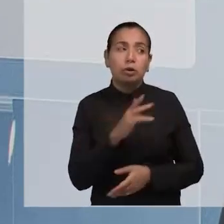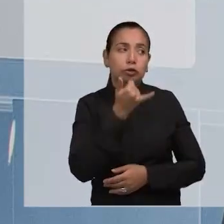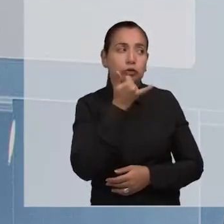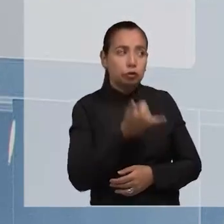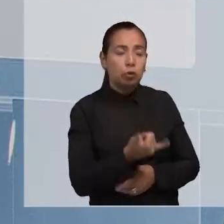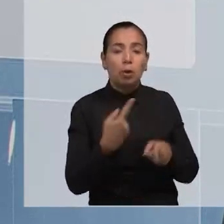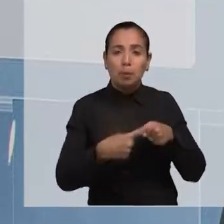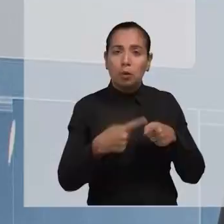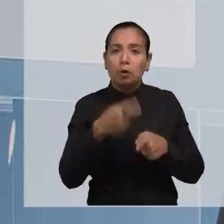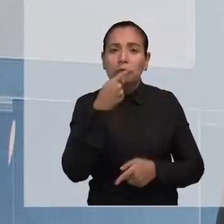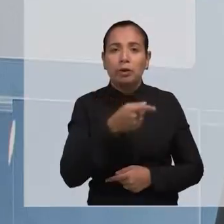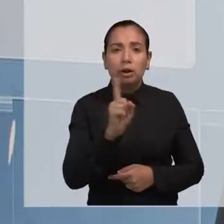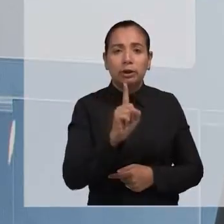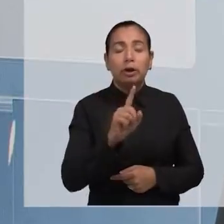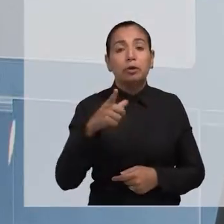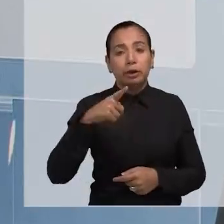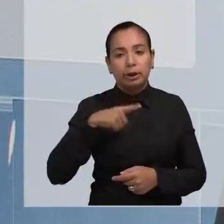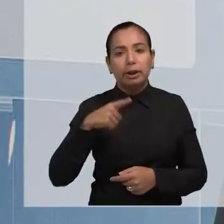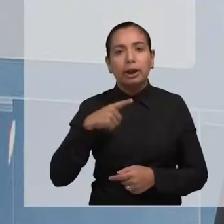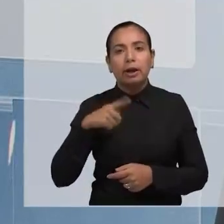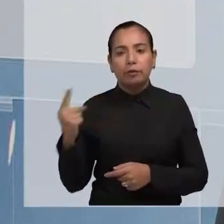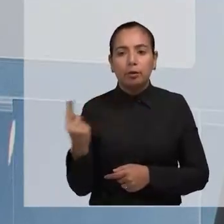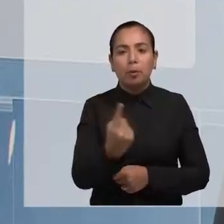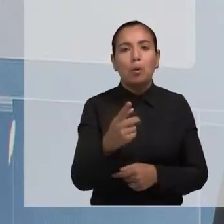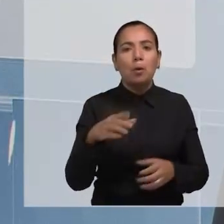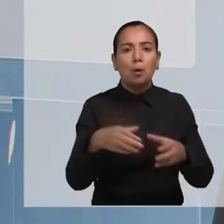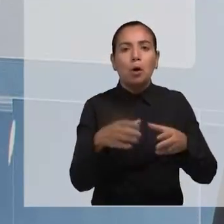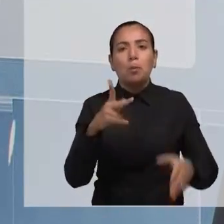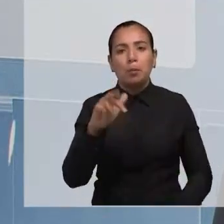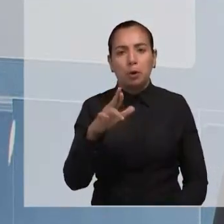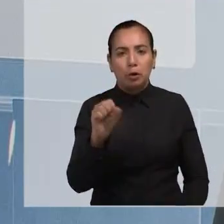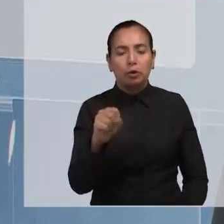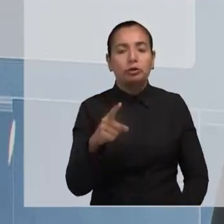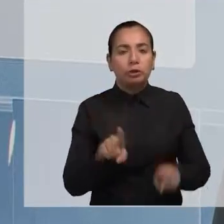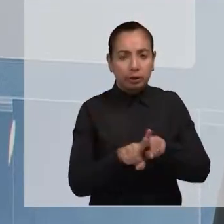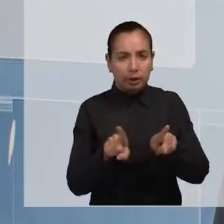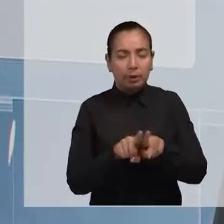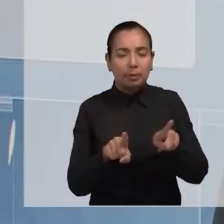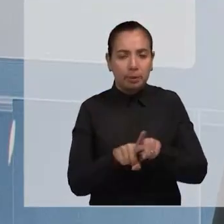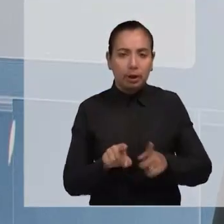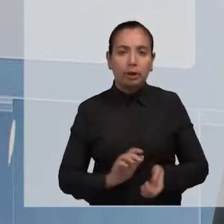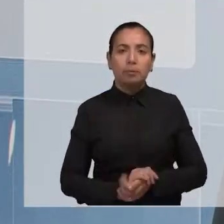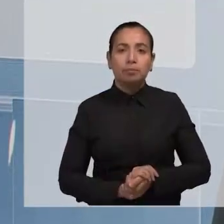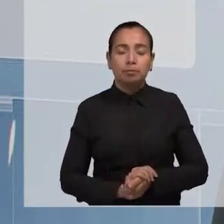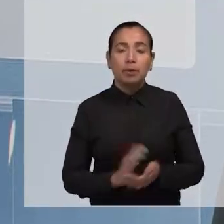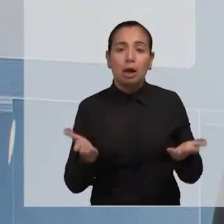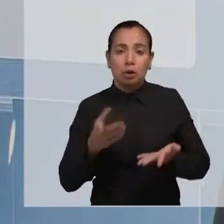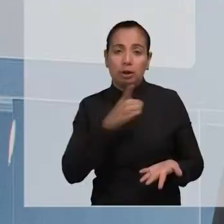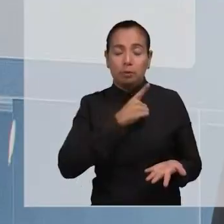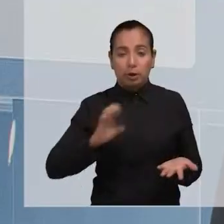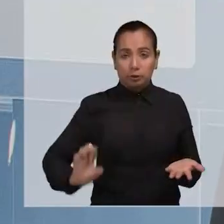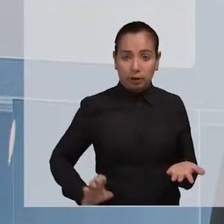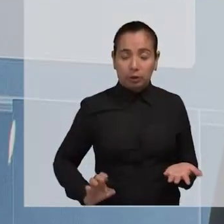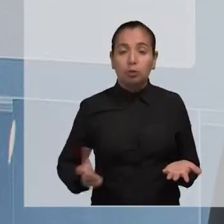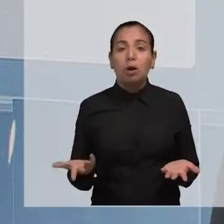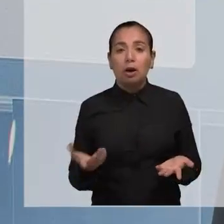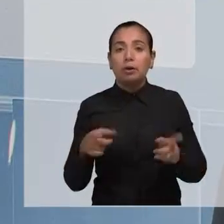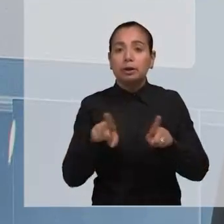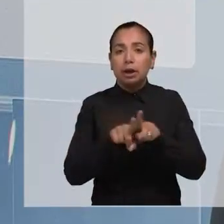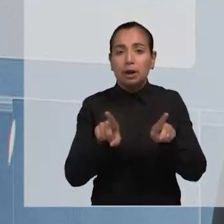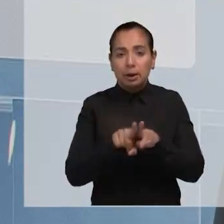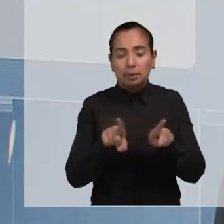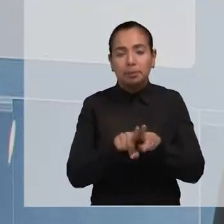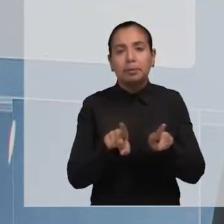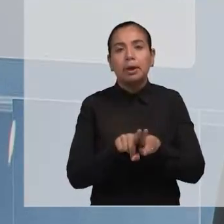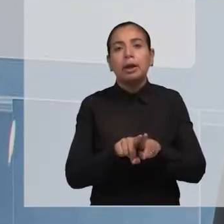está colocando no mato a maior chance que ele teria de ser deputado federal, na história da carreira política dele. Porque o Capitão Wagner, todo mundo